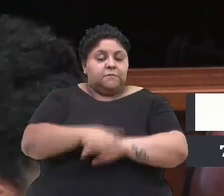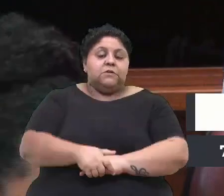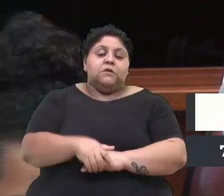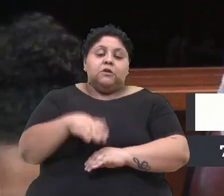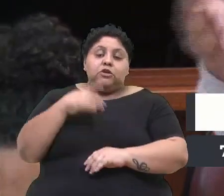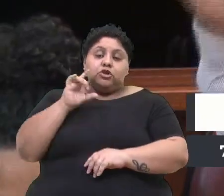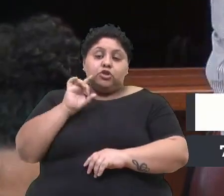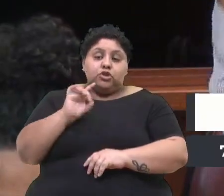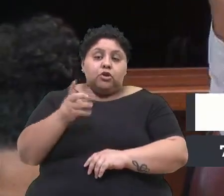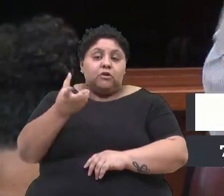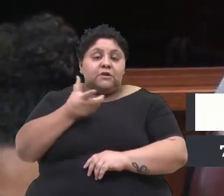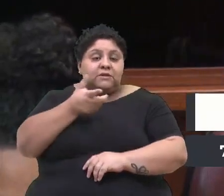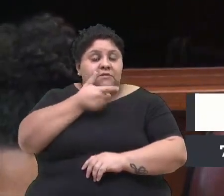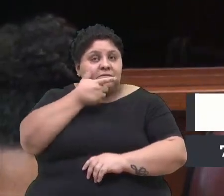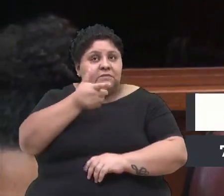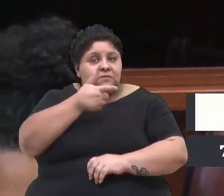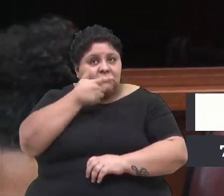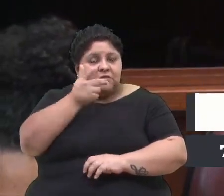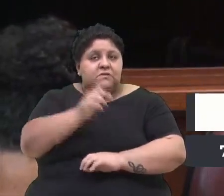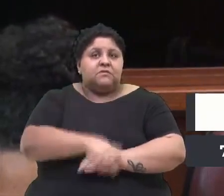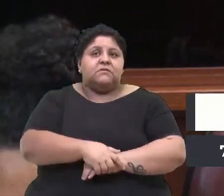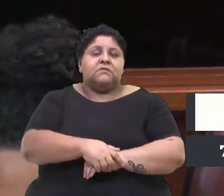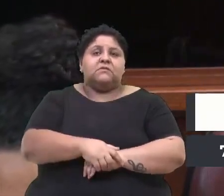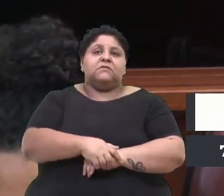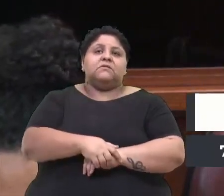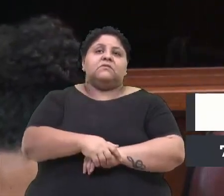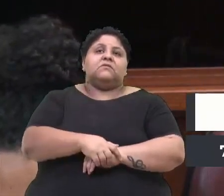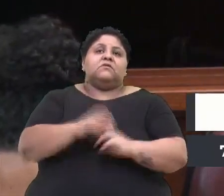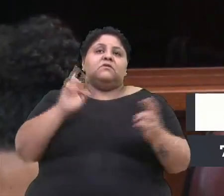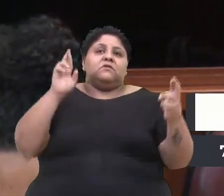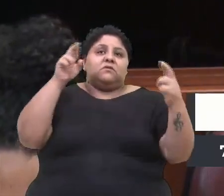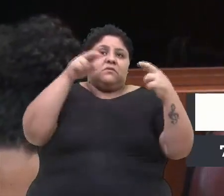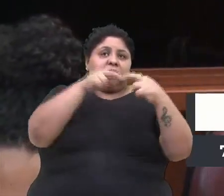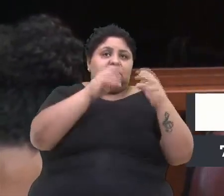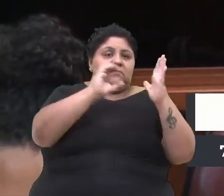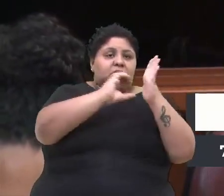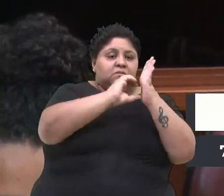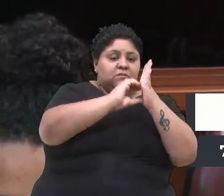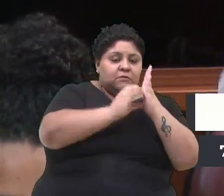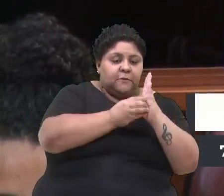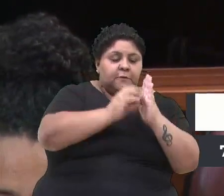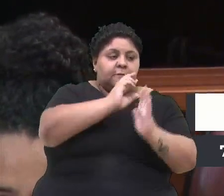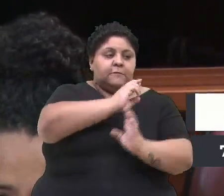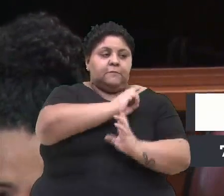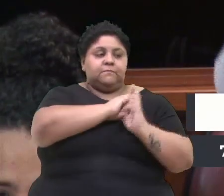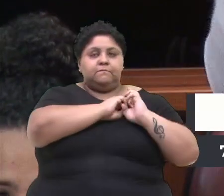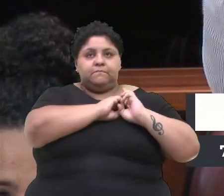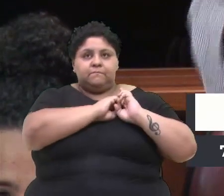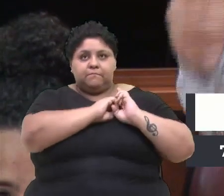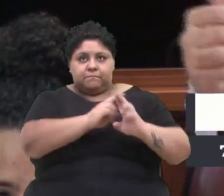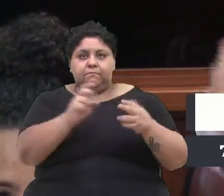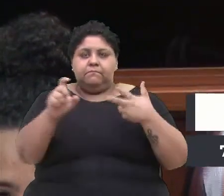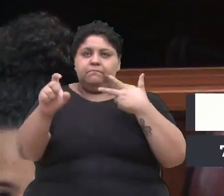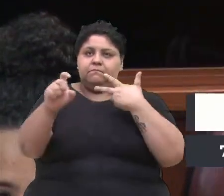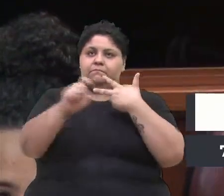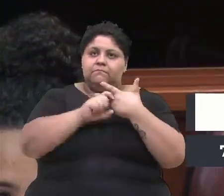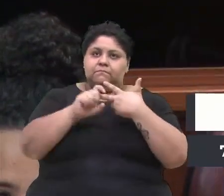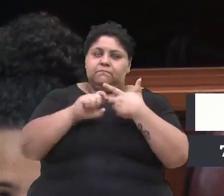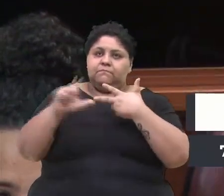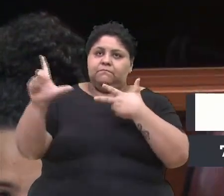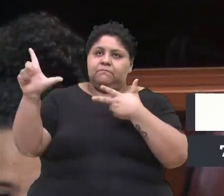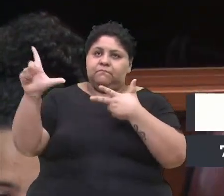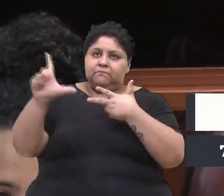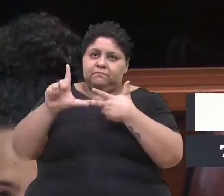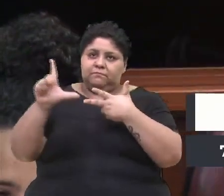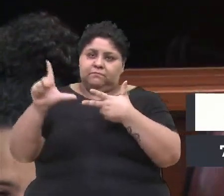essa fala no que se refere aos servidores, aos representantes do Executivo, do Legislativo,